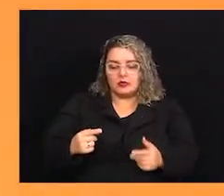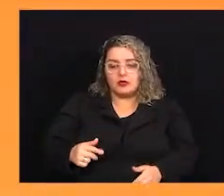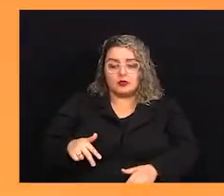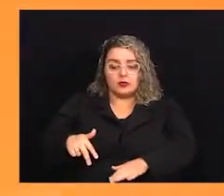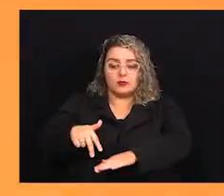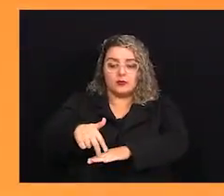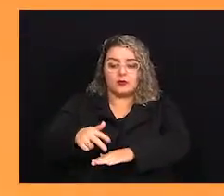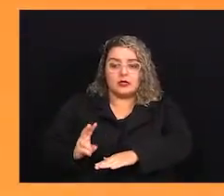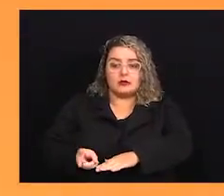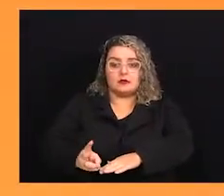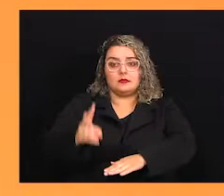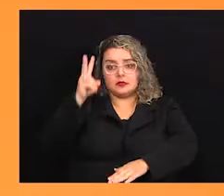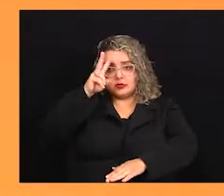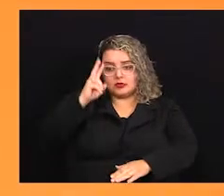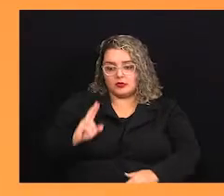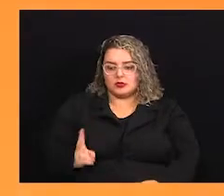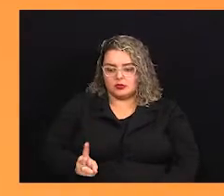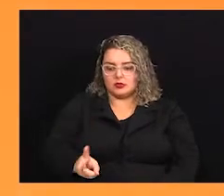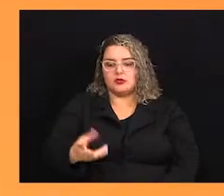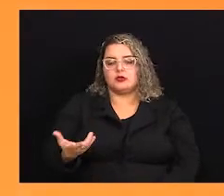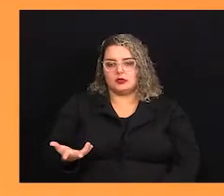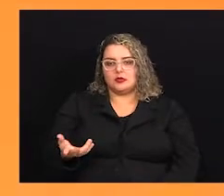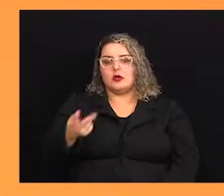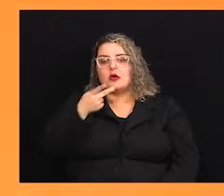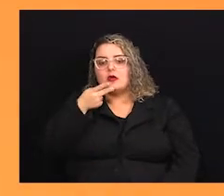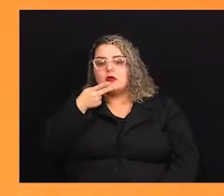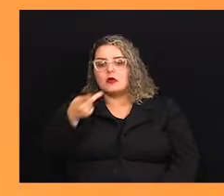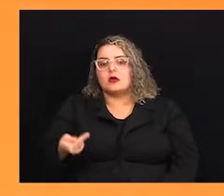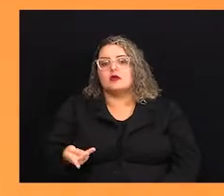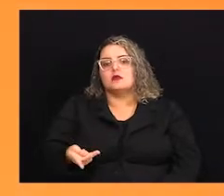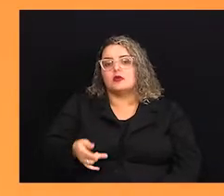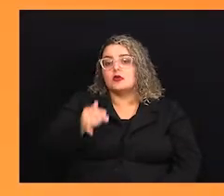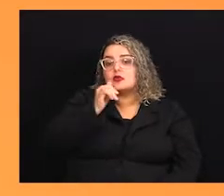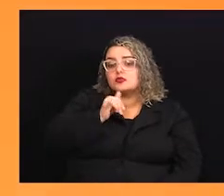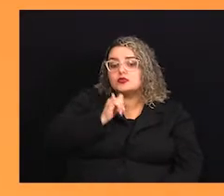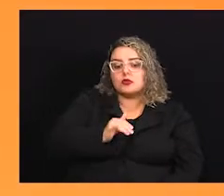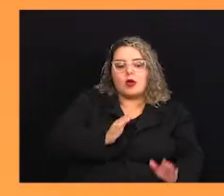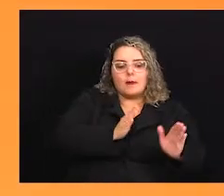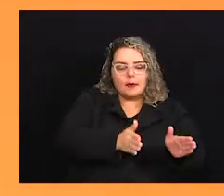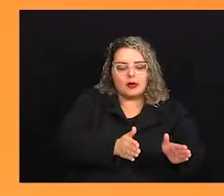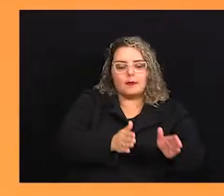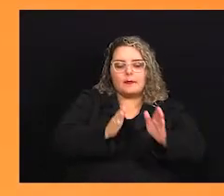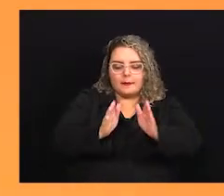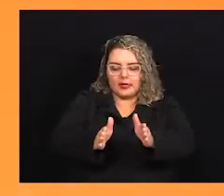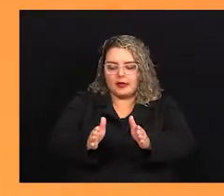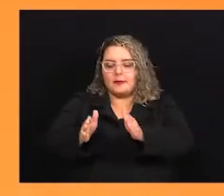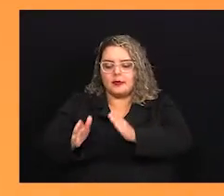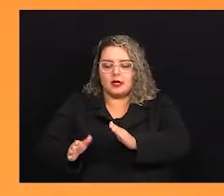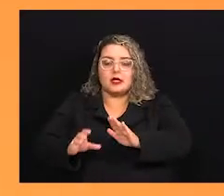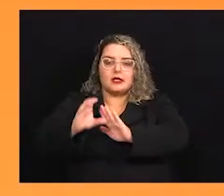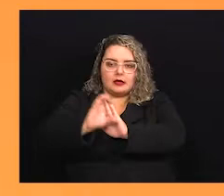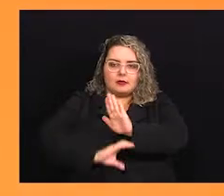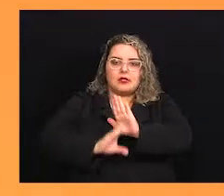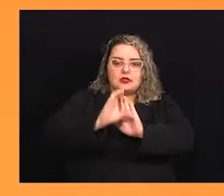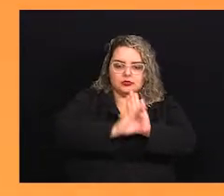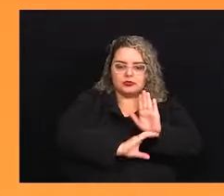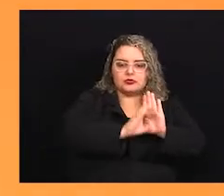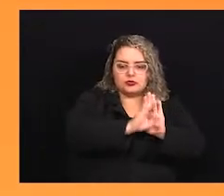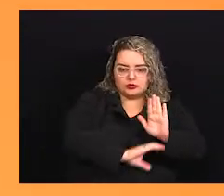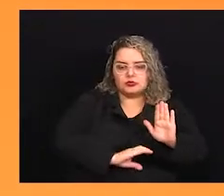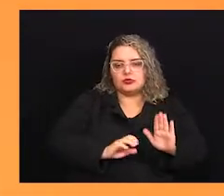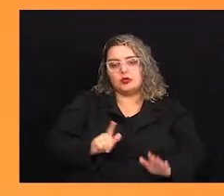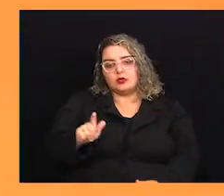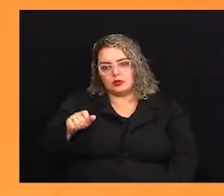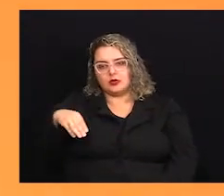vai permanecer pela história inteira, né? A gente está falando de uma história narrada em pedaços, né? Então, em capítulos. Então, Game of